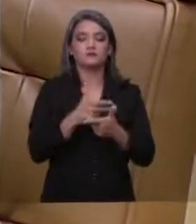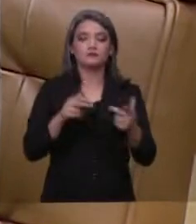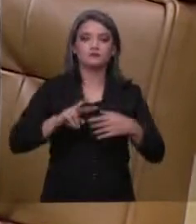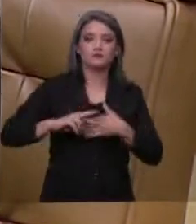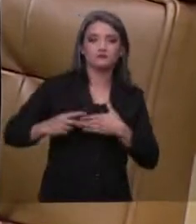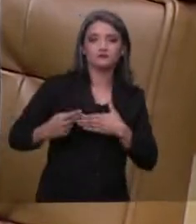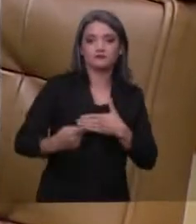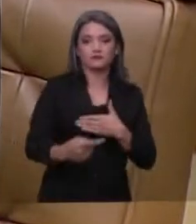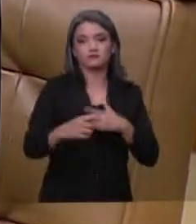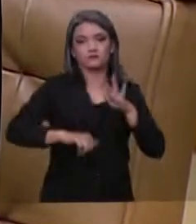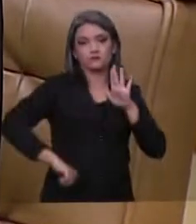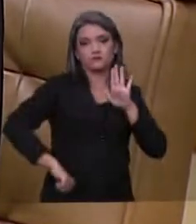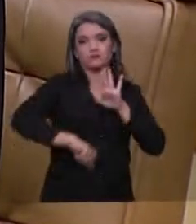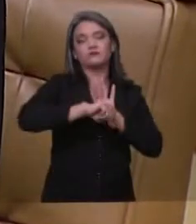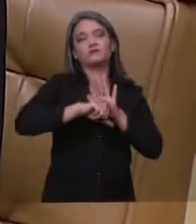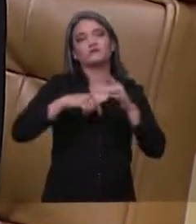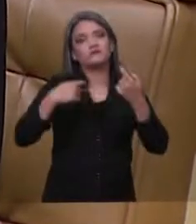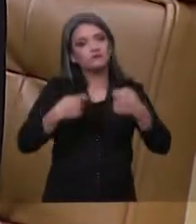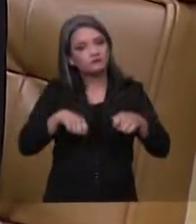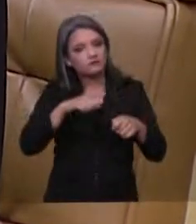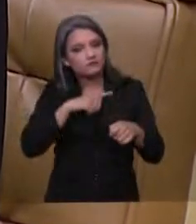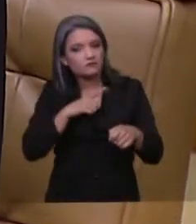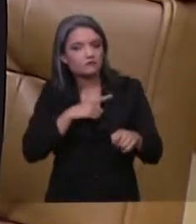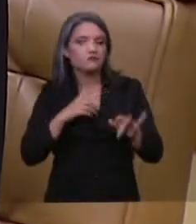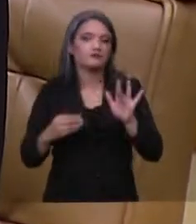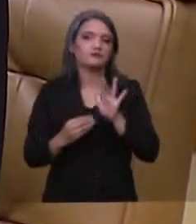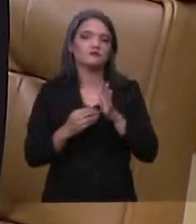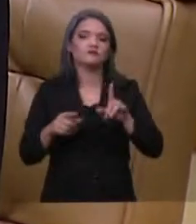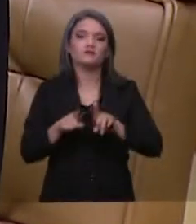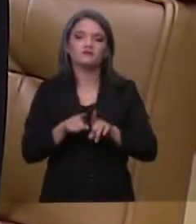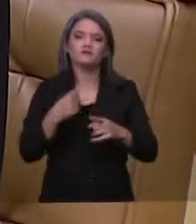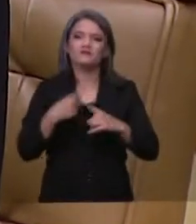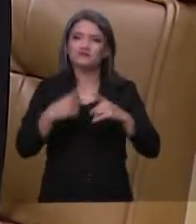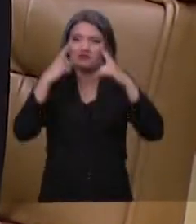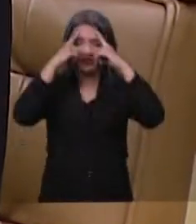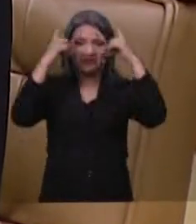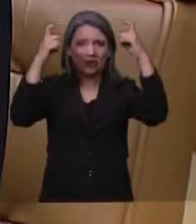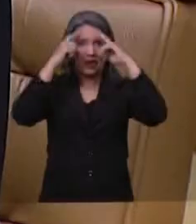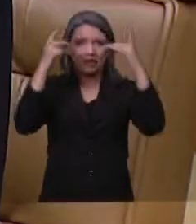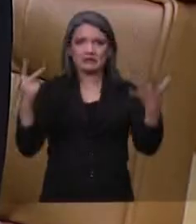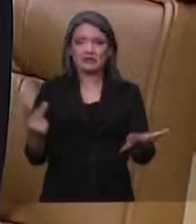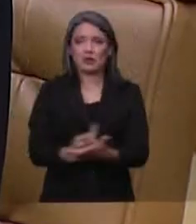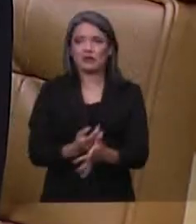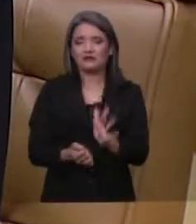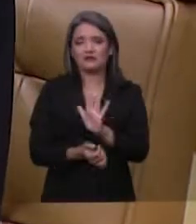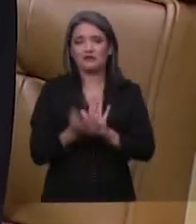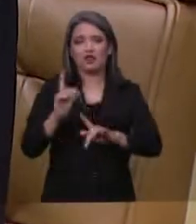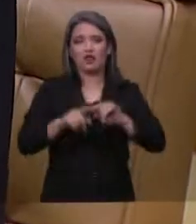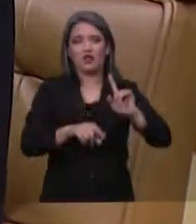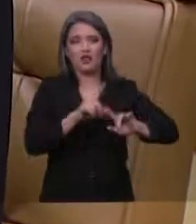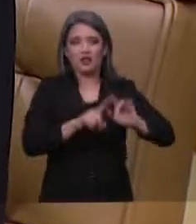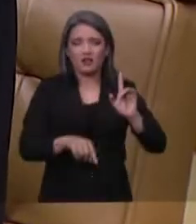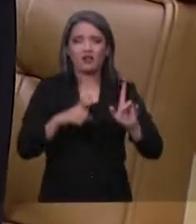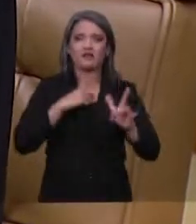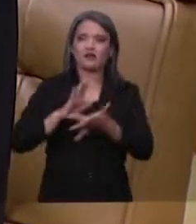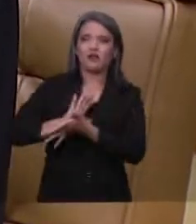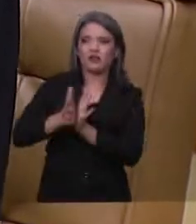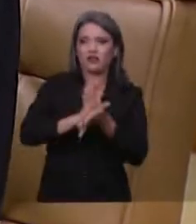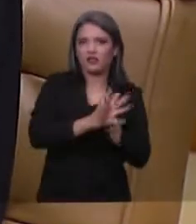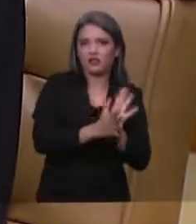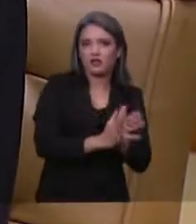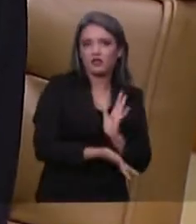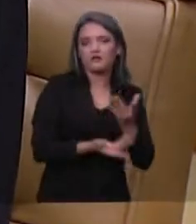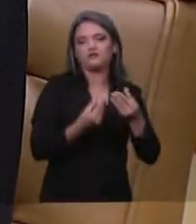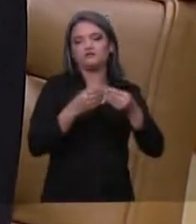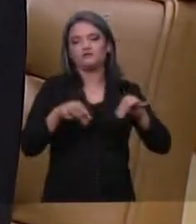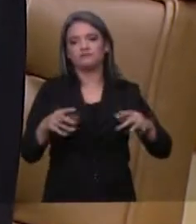consequências do crime merecem profunda consideração, tendo em vista o emprego de intensa violência e uso de inúmeras ferramentas para perpetrar os extraordinários